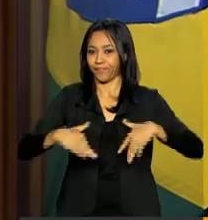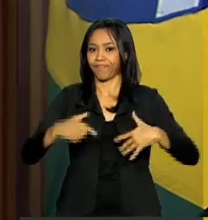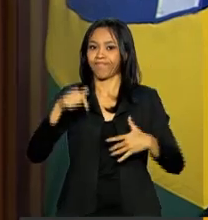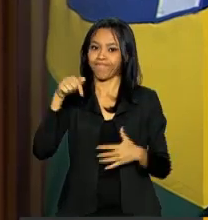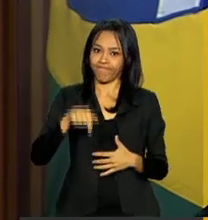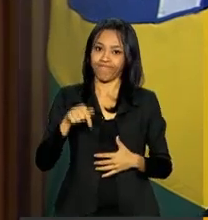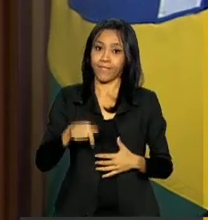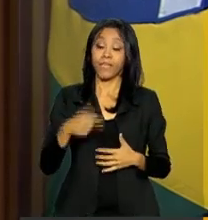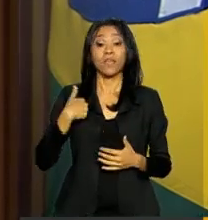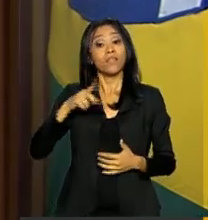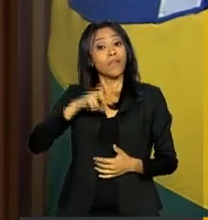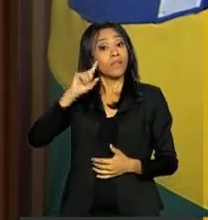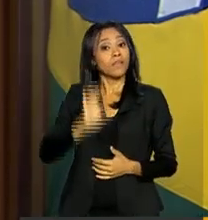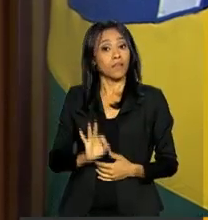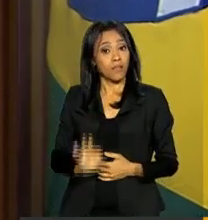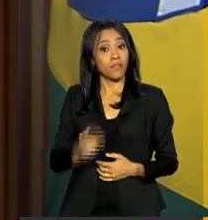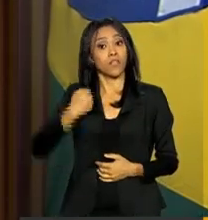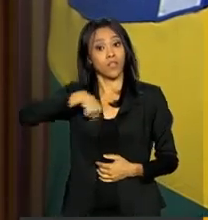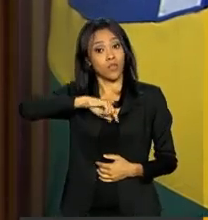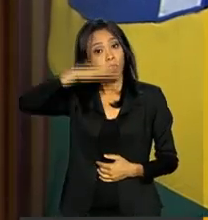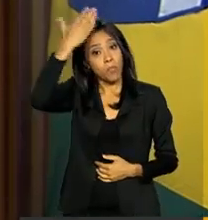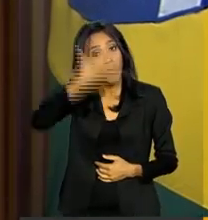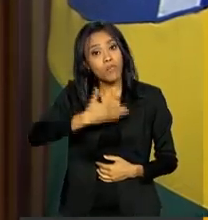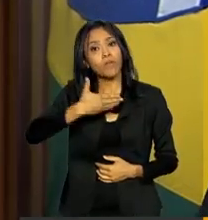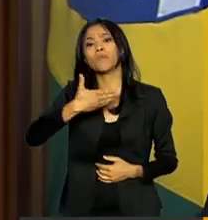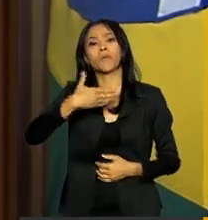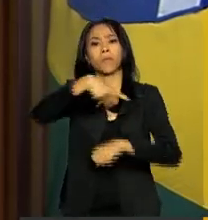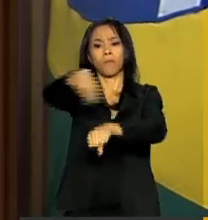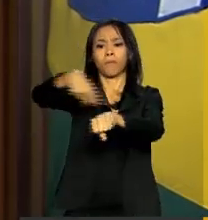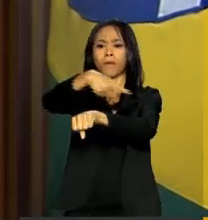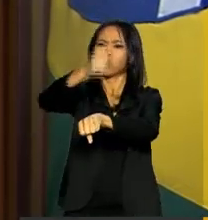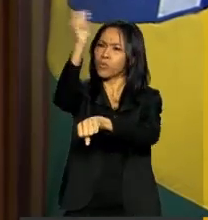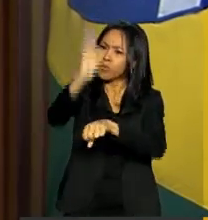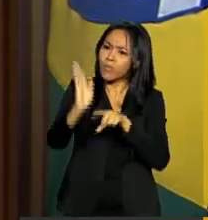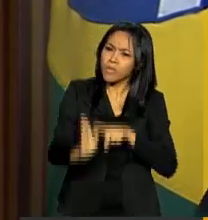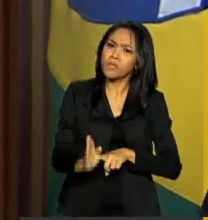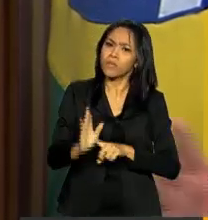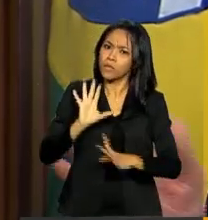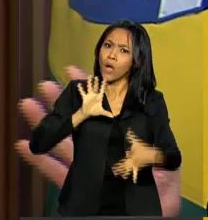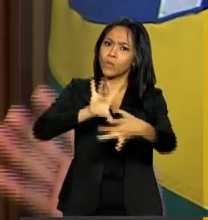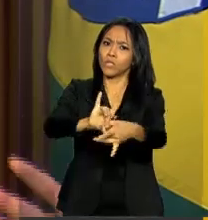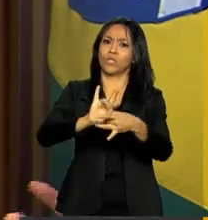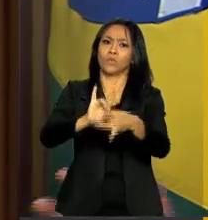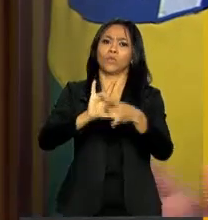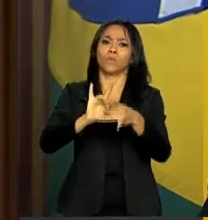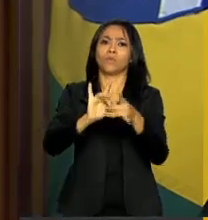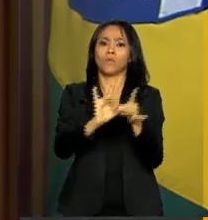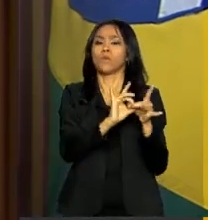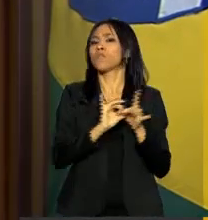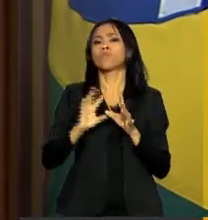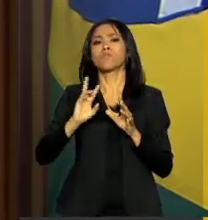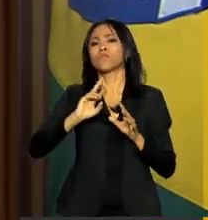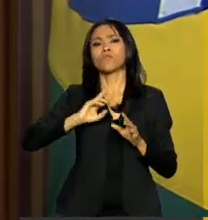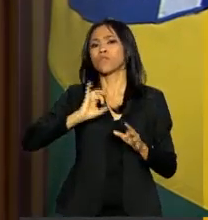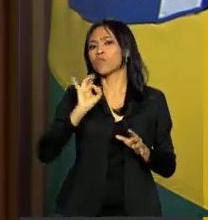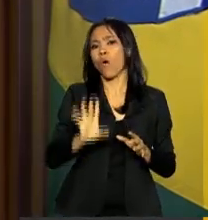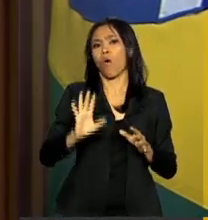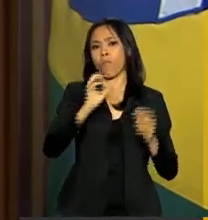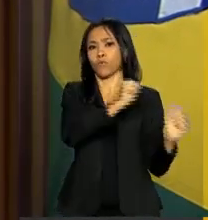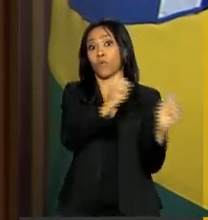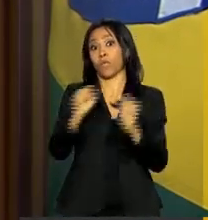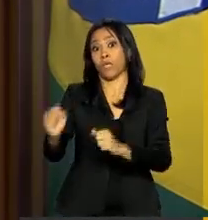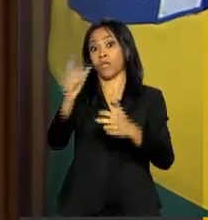de que nós estamos dando uma demonstração ao país de que o brasil está unido não só por força dos poderes federais